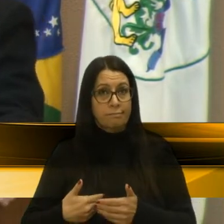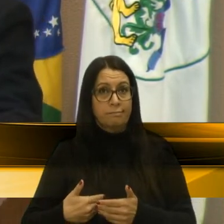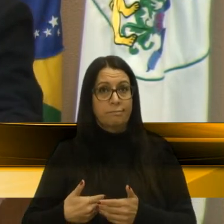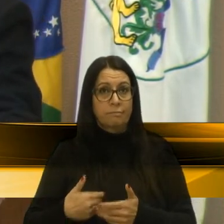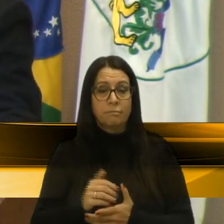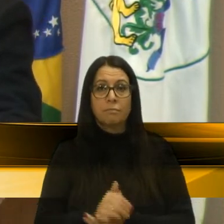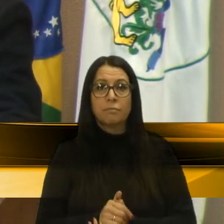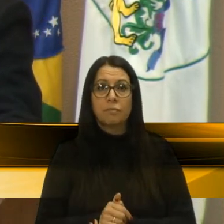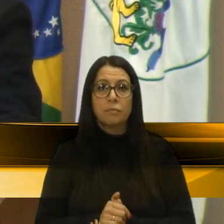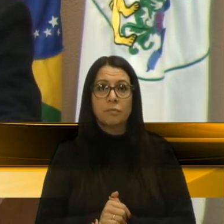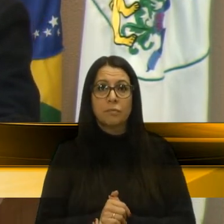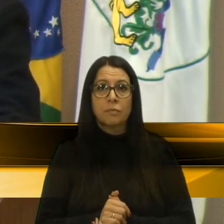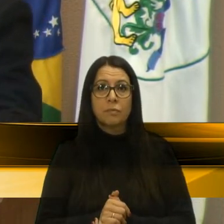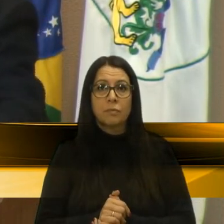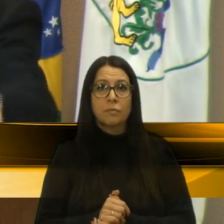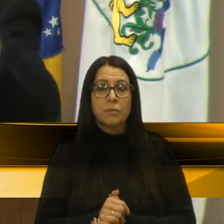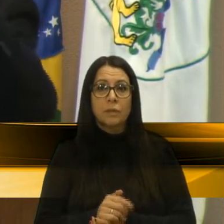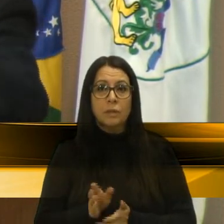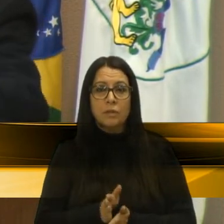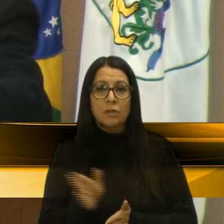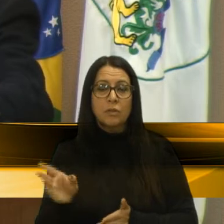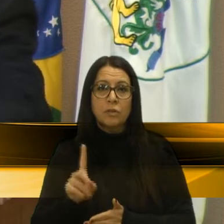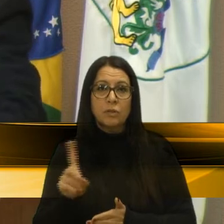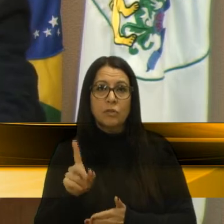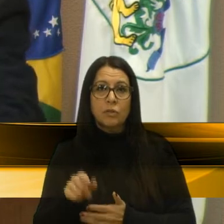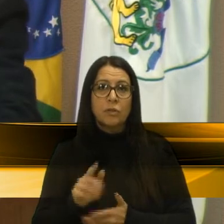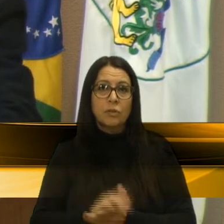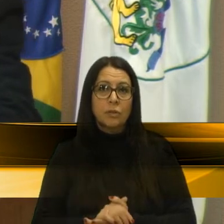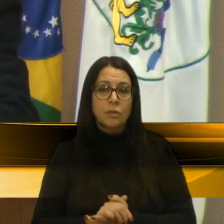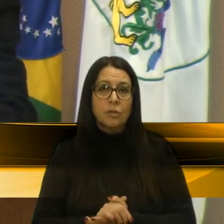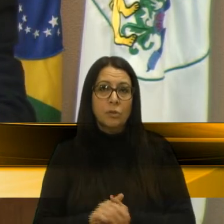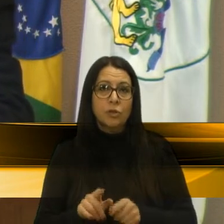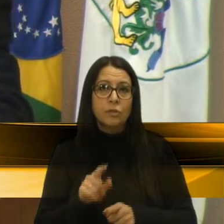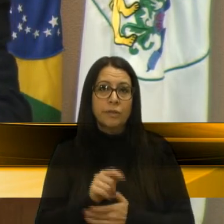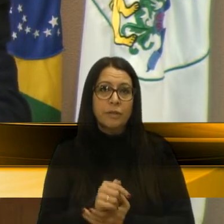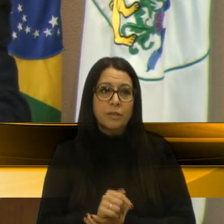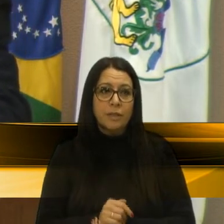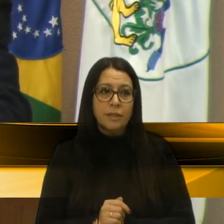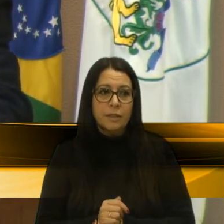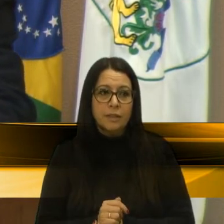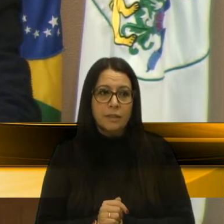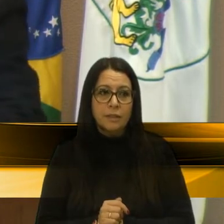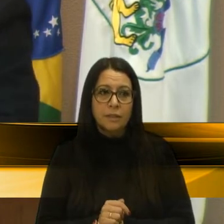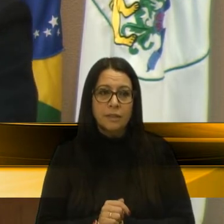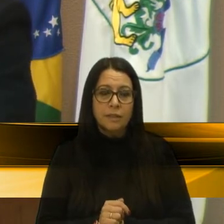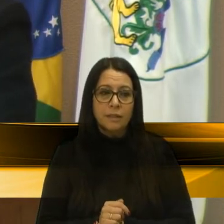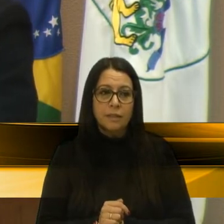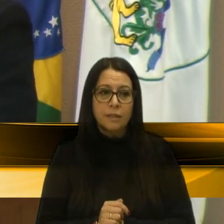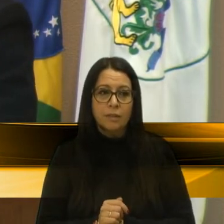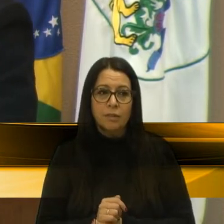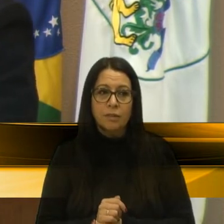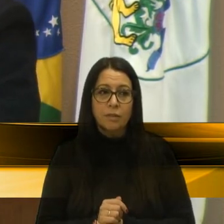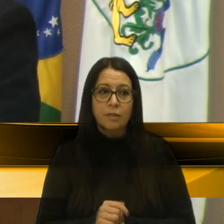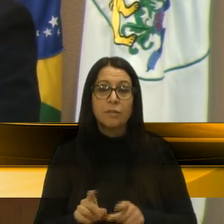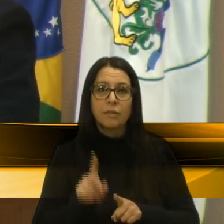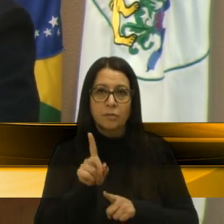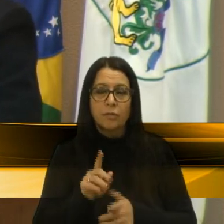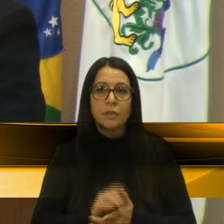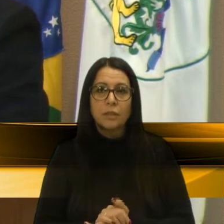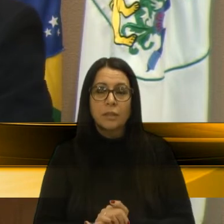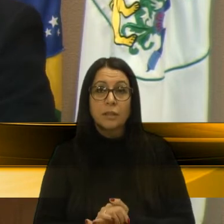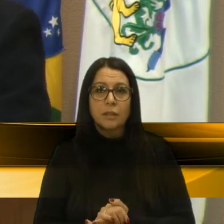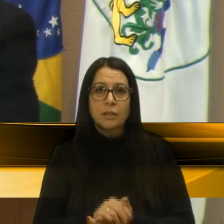além da conversão à direita na Pinheiro Machado, né? Além da conversão à direita. Essa é a grande obra